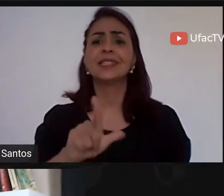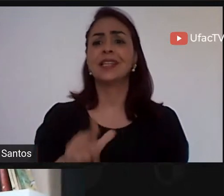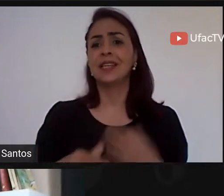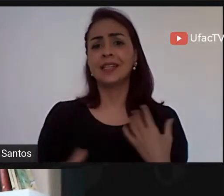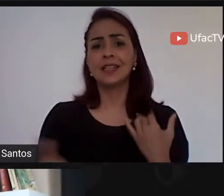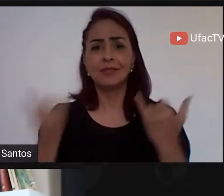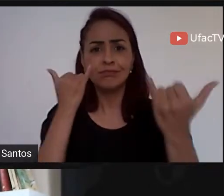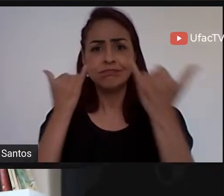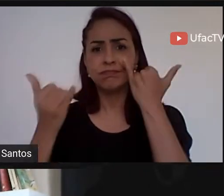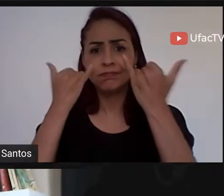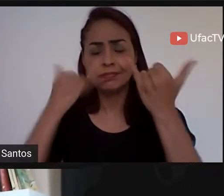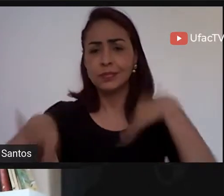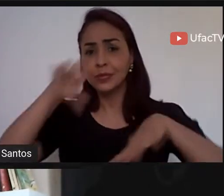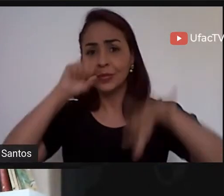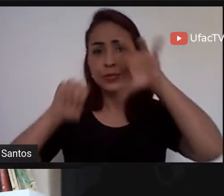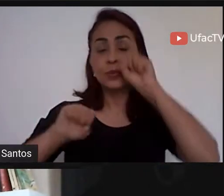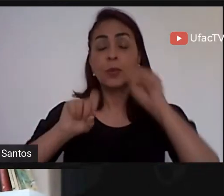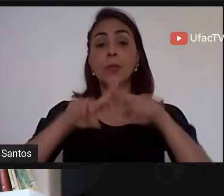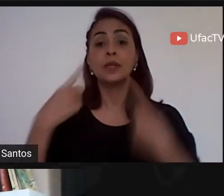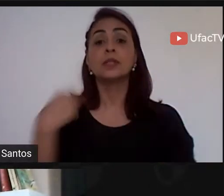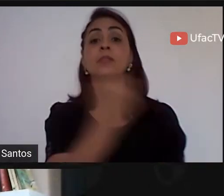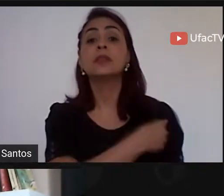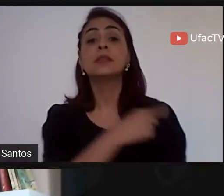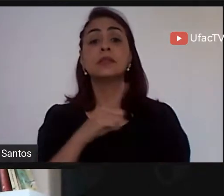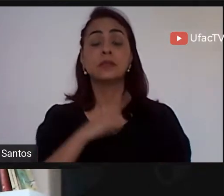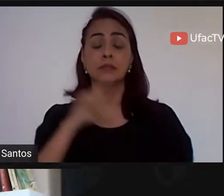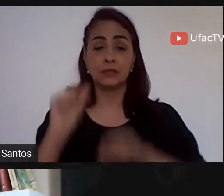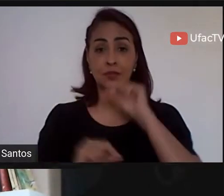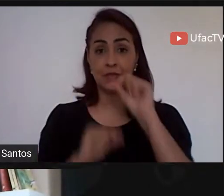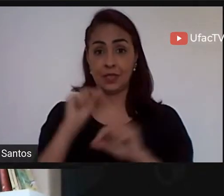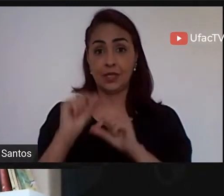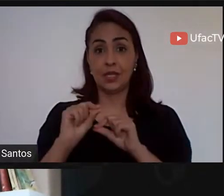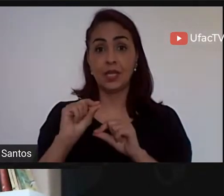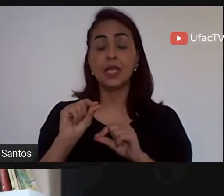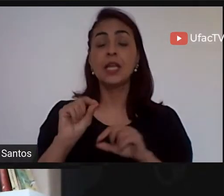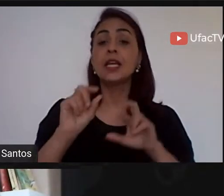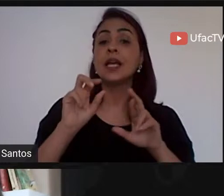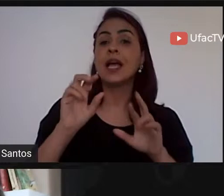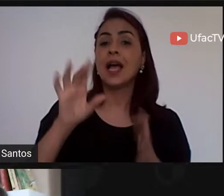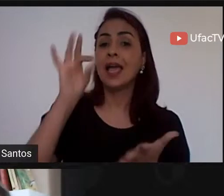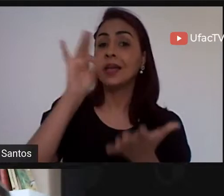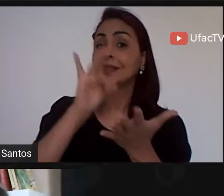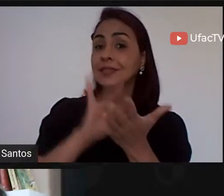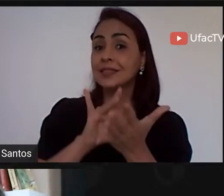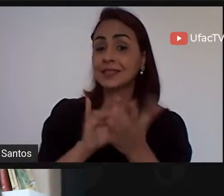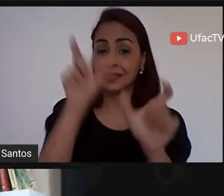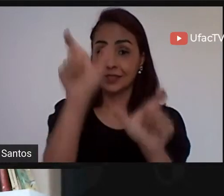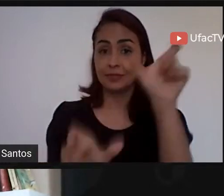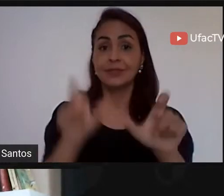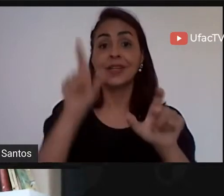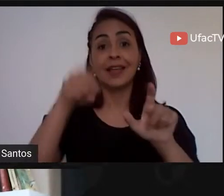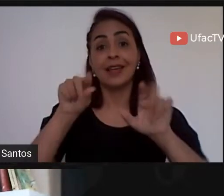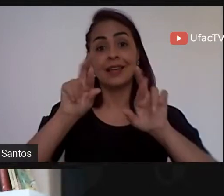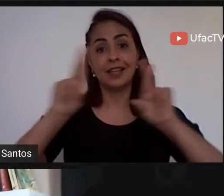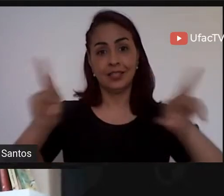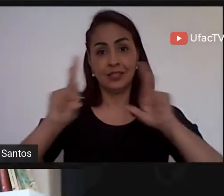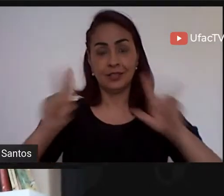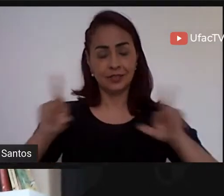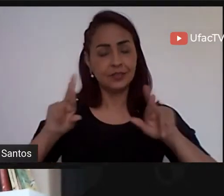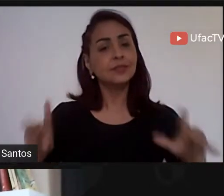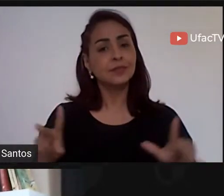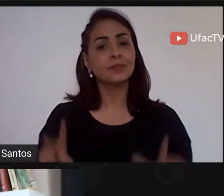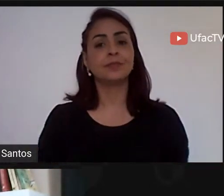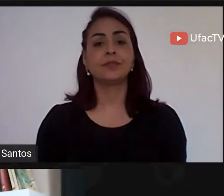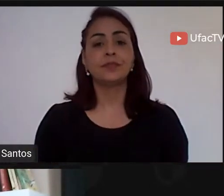diferentes realidades, né, então um currículo para dar conta desses desafios sócio-históricos de todo esse contexto